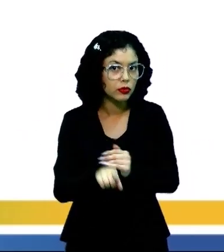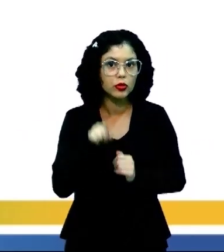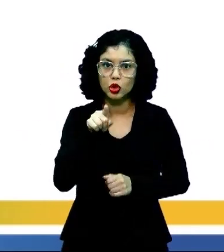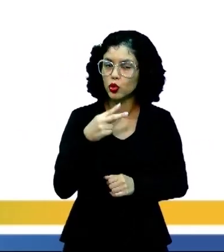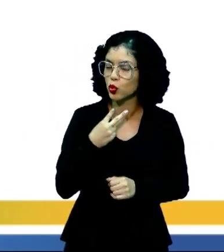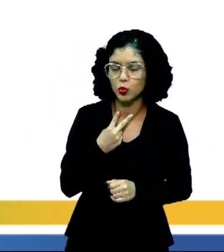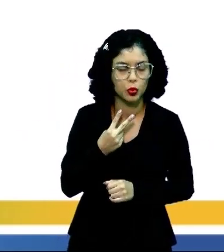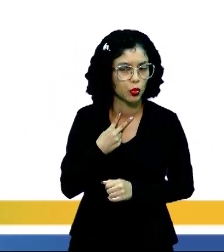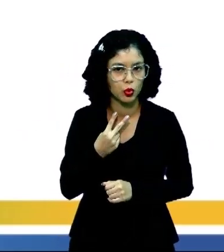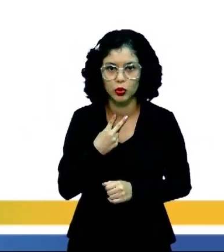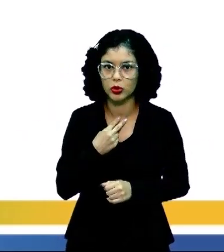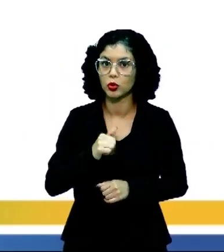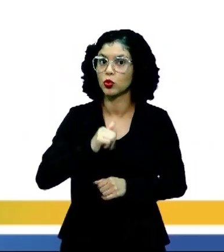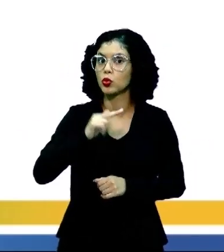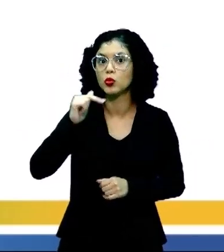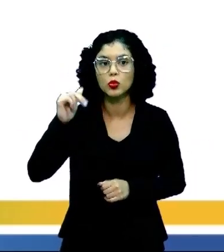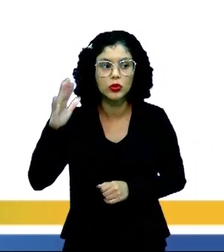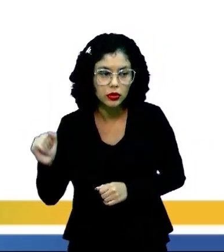não pode